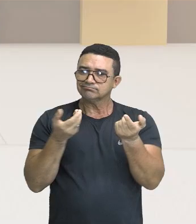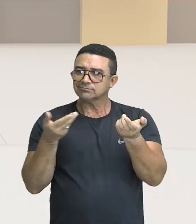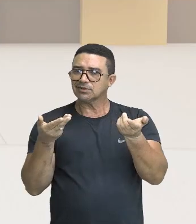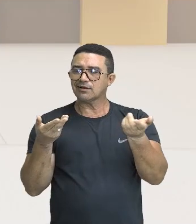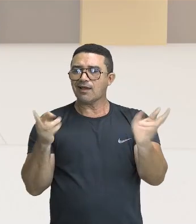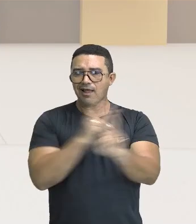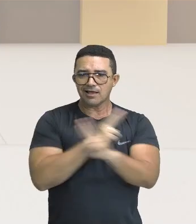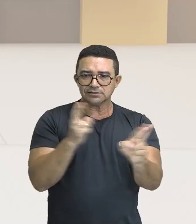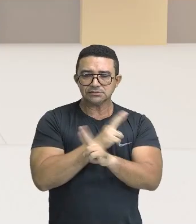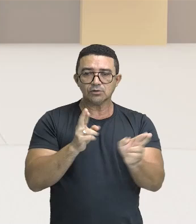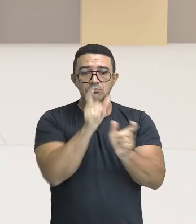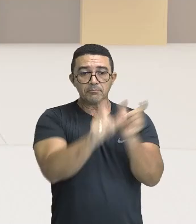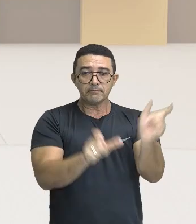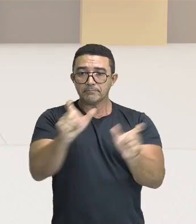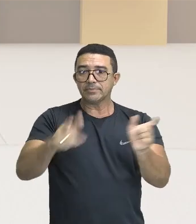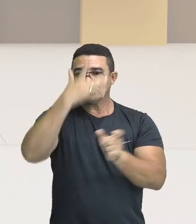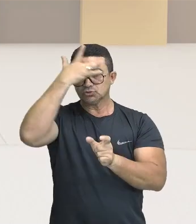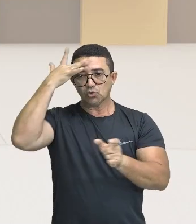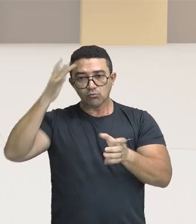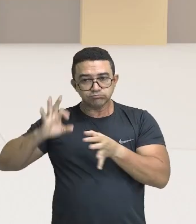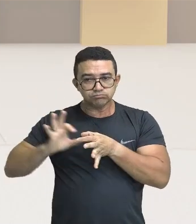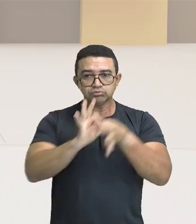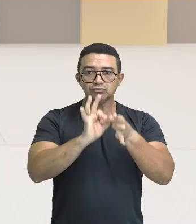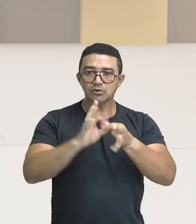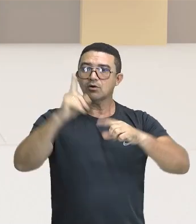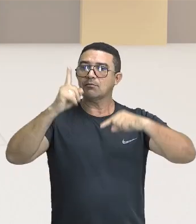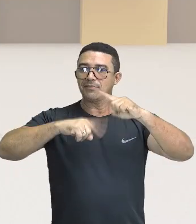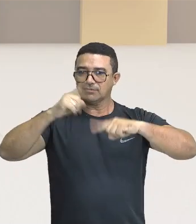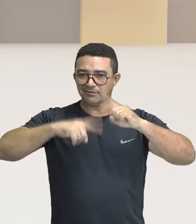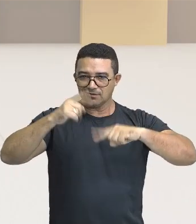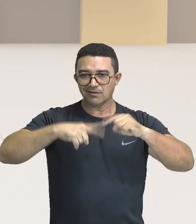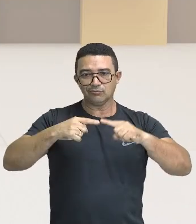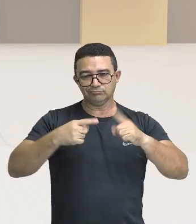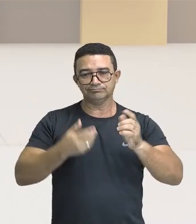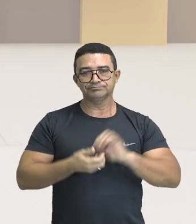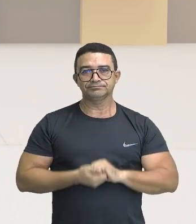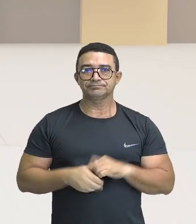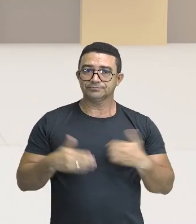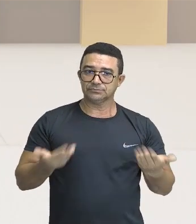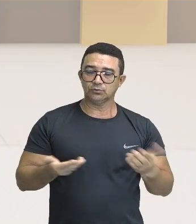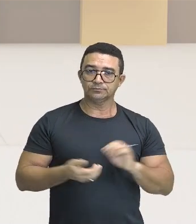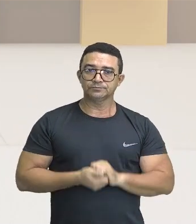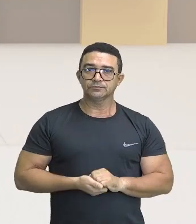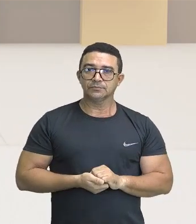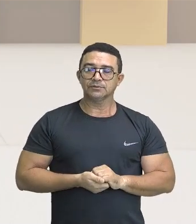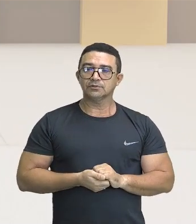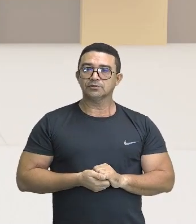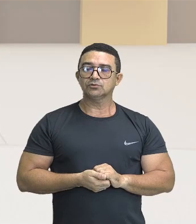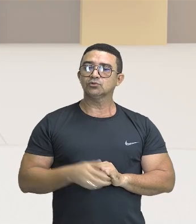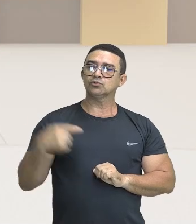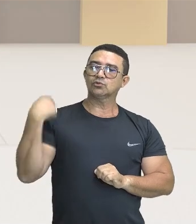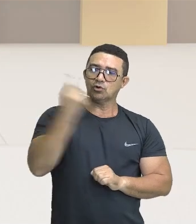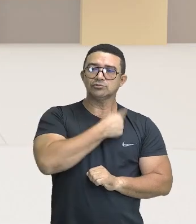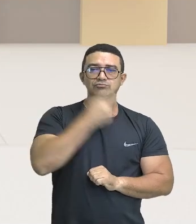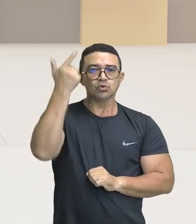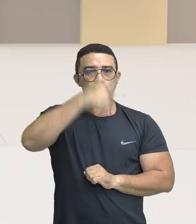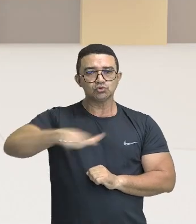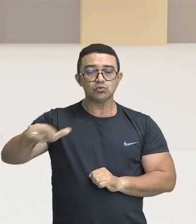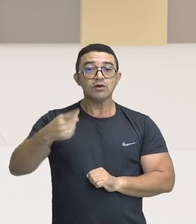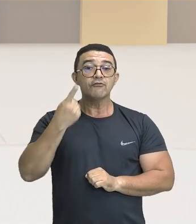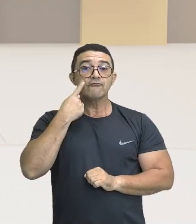relação do sujeito com os objetos que o cercam. Por isso que nós vamos aí continuar vendo